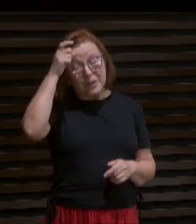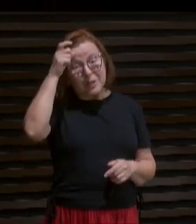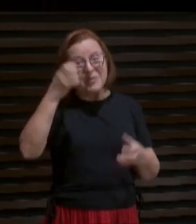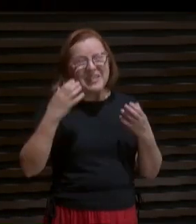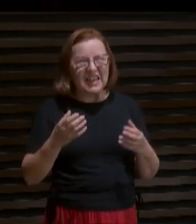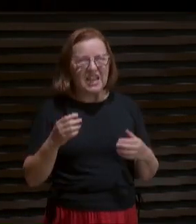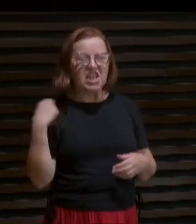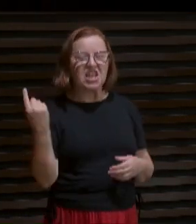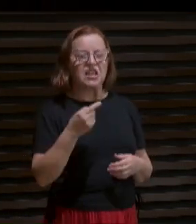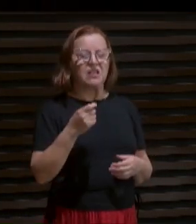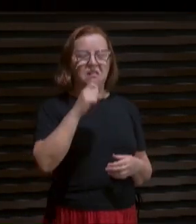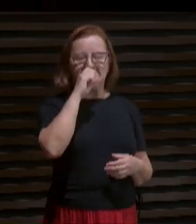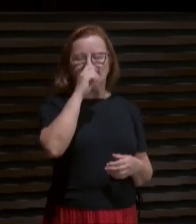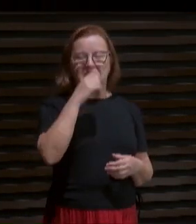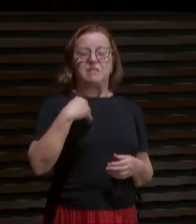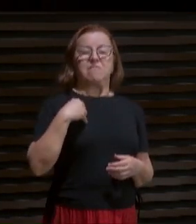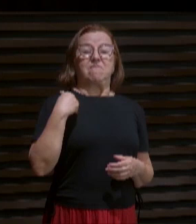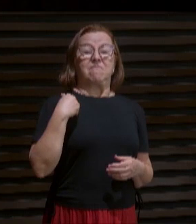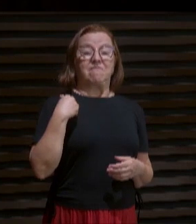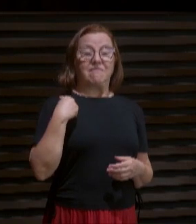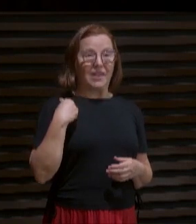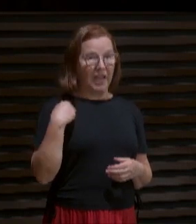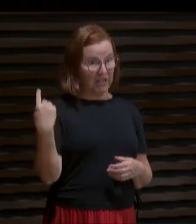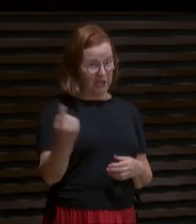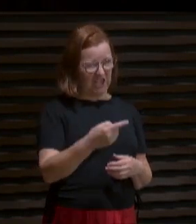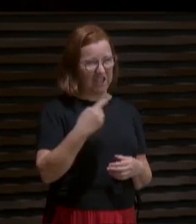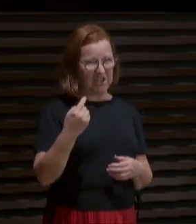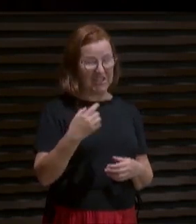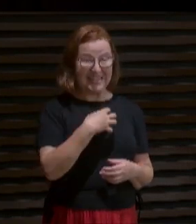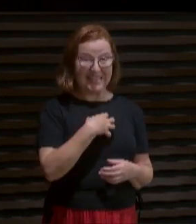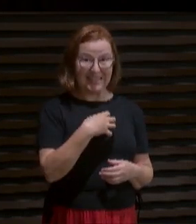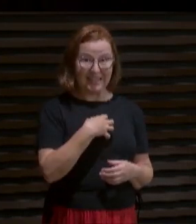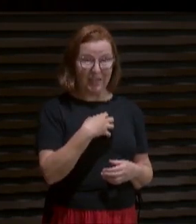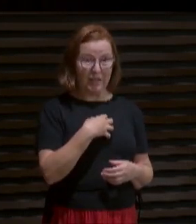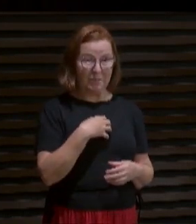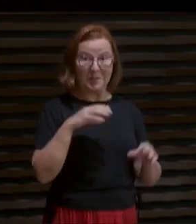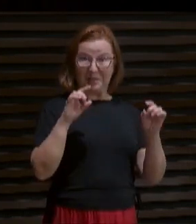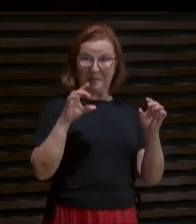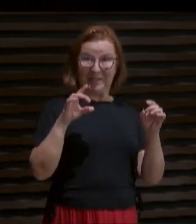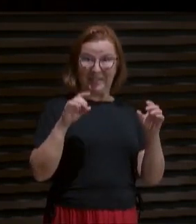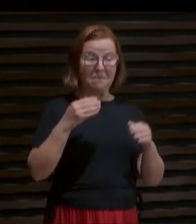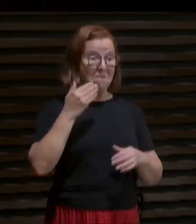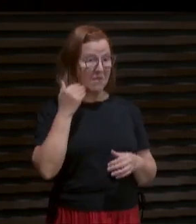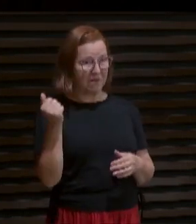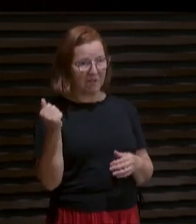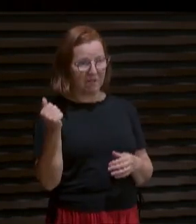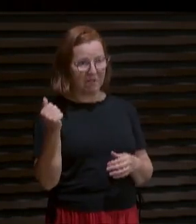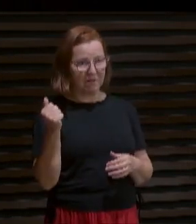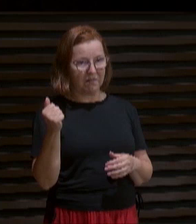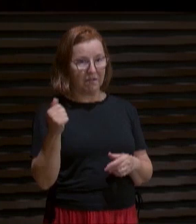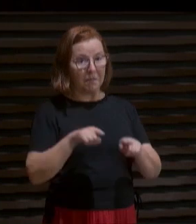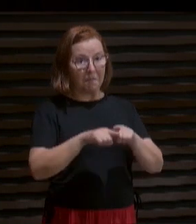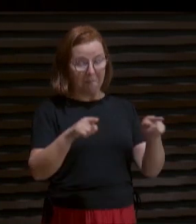nós nos orgulhemos, que nós nos sintamos especiais e melhores. Foi-me posto um